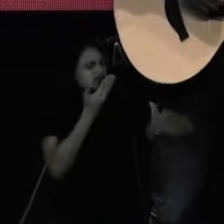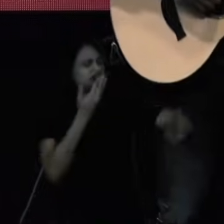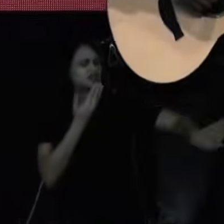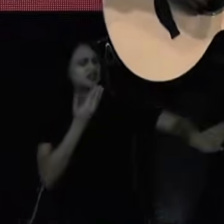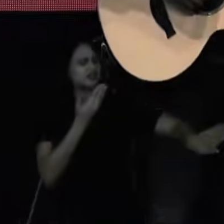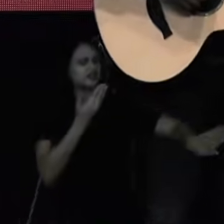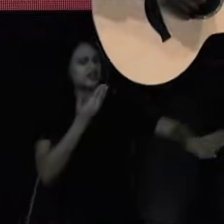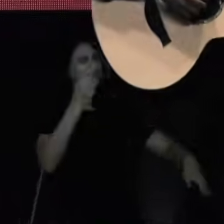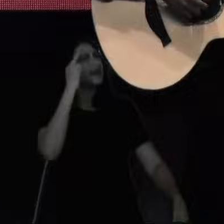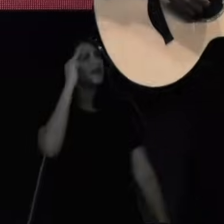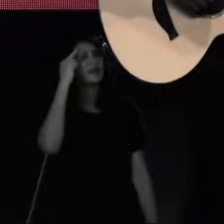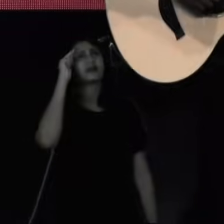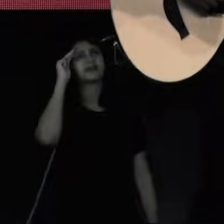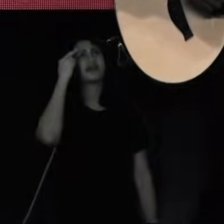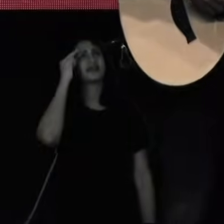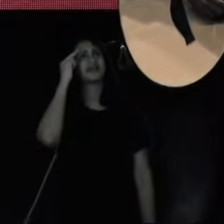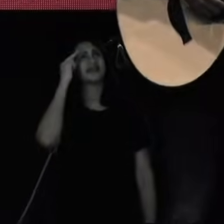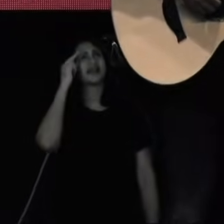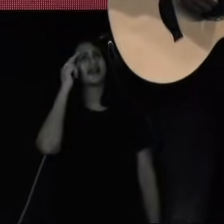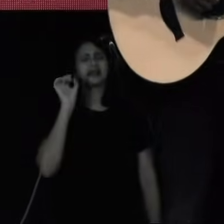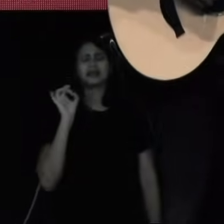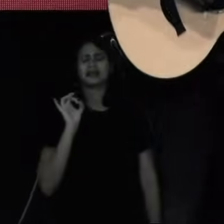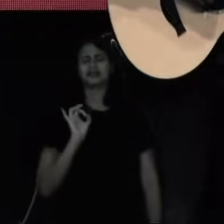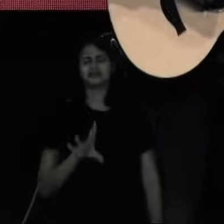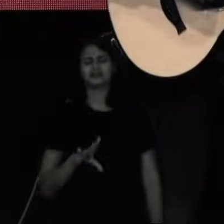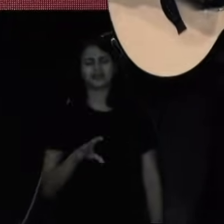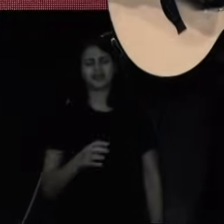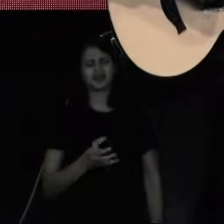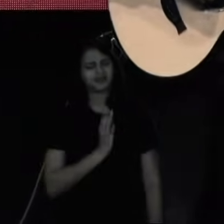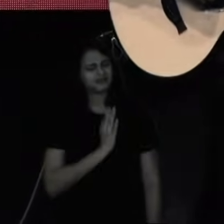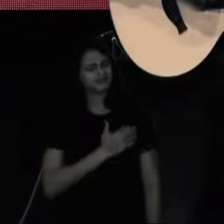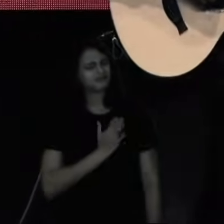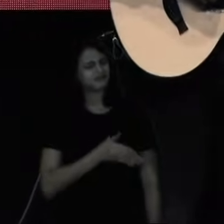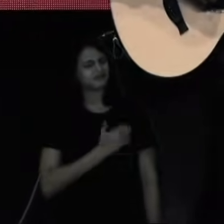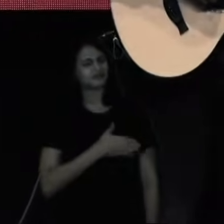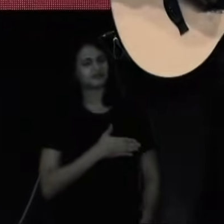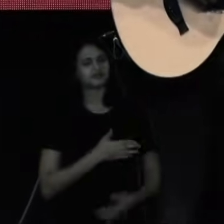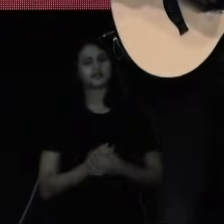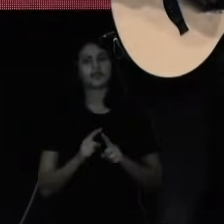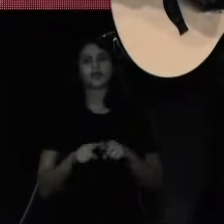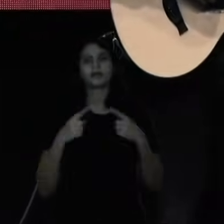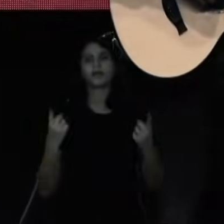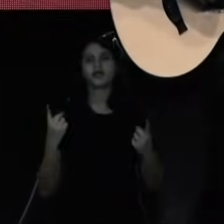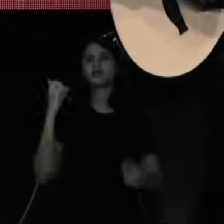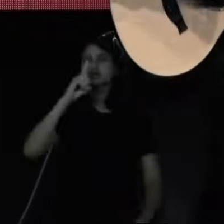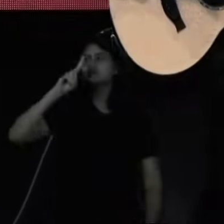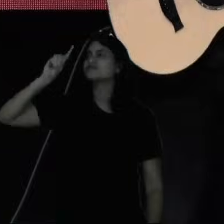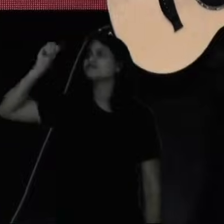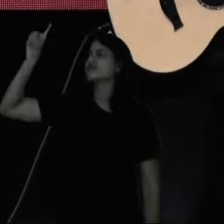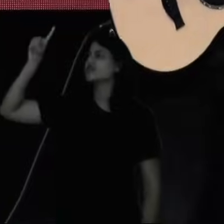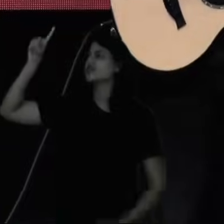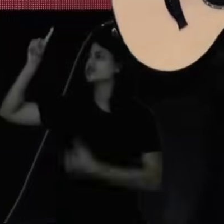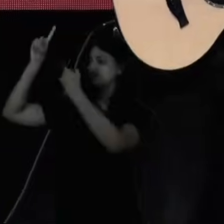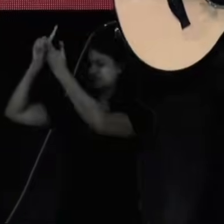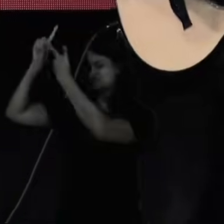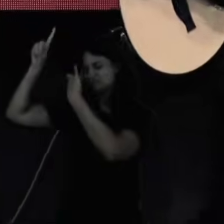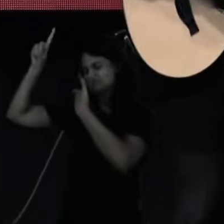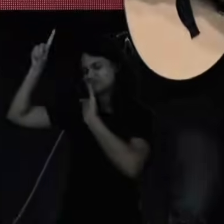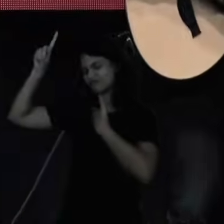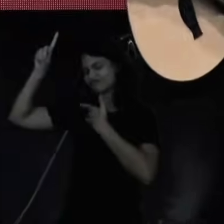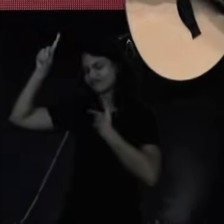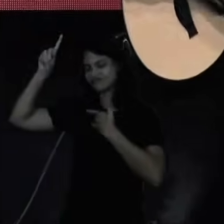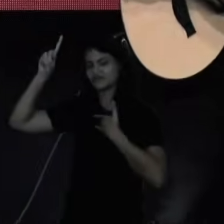nos ame. Mas já tem um que nos amou desde o princípio. Hoje eu quero